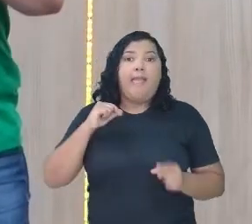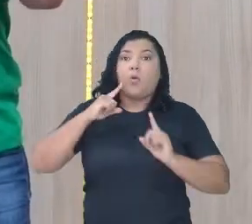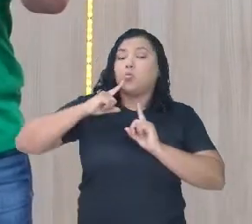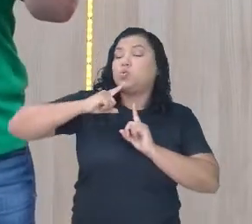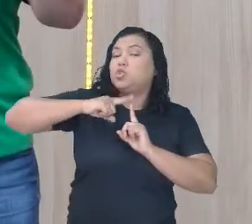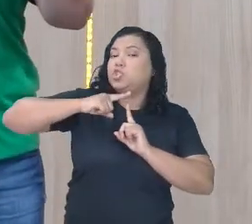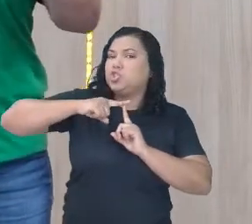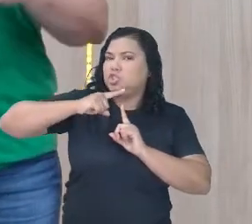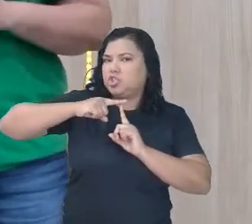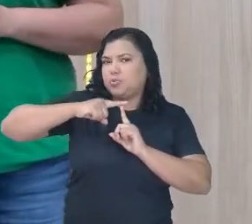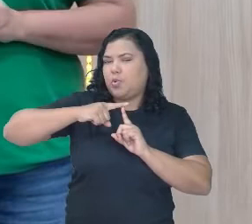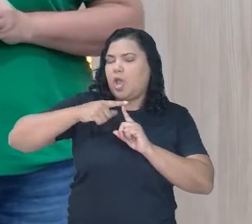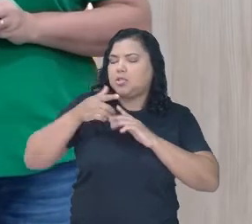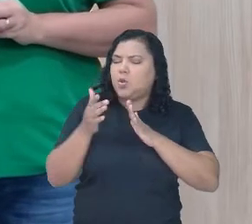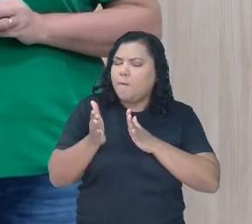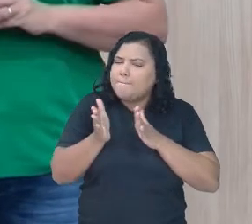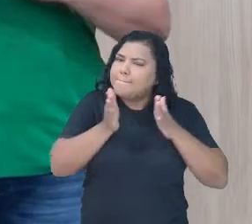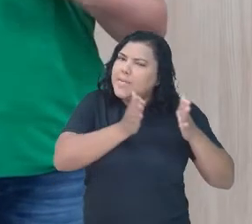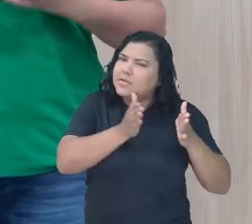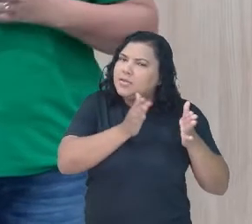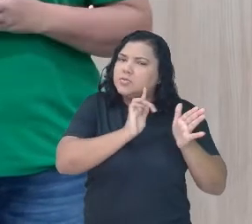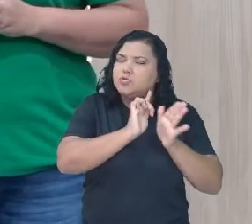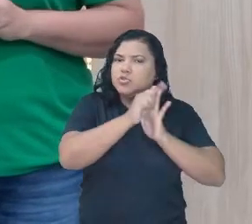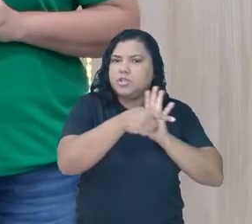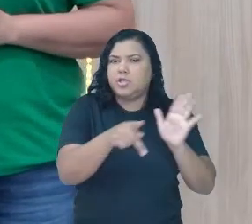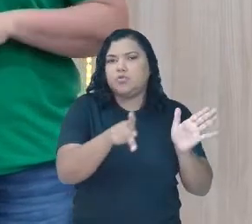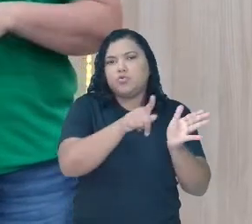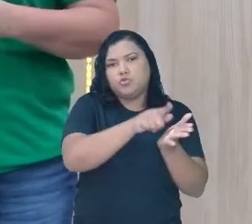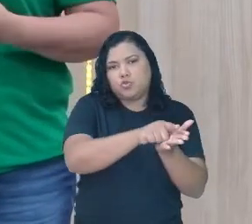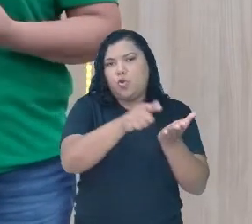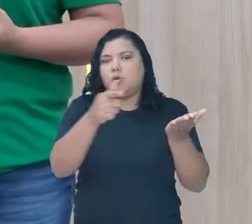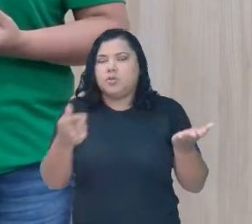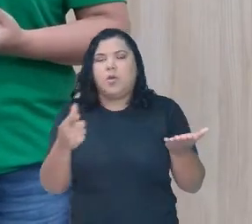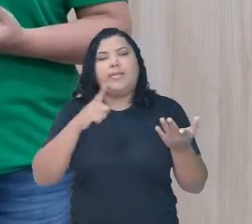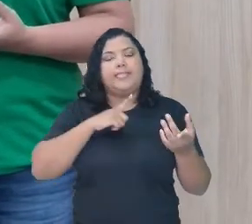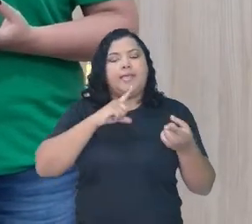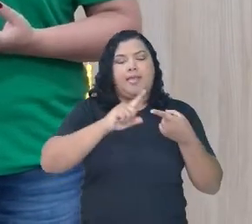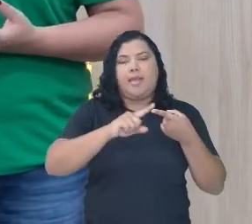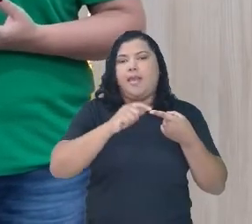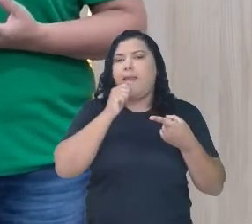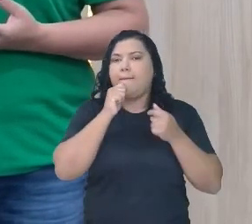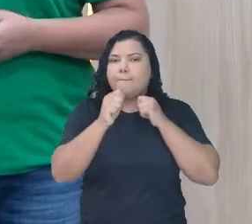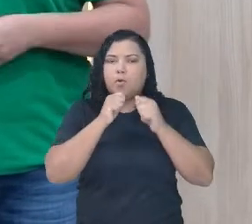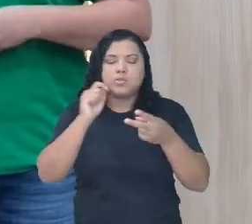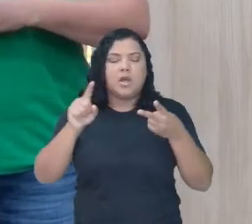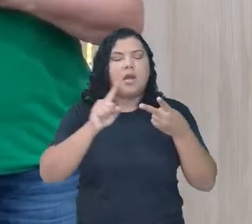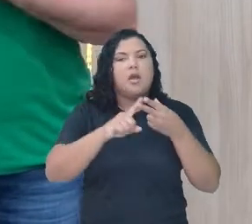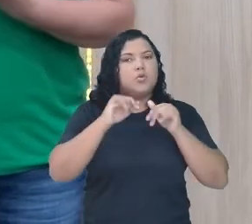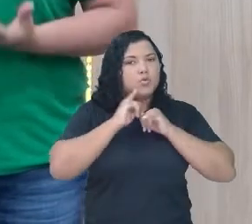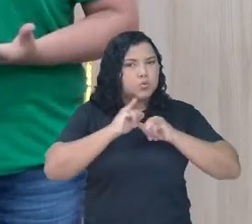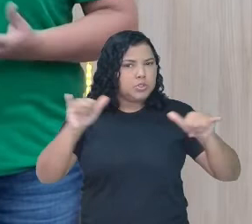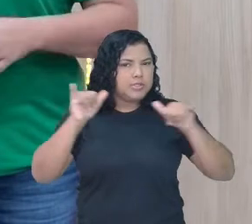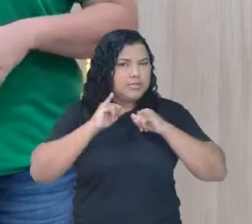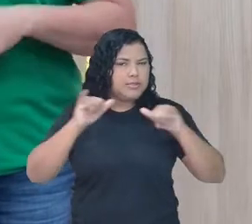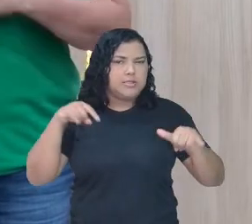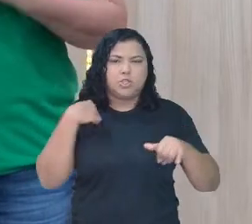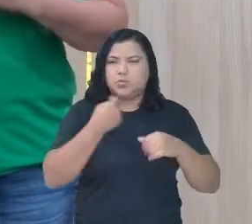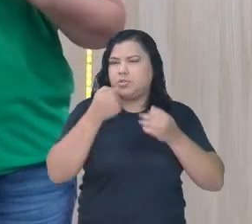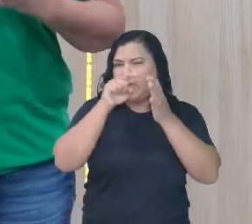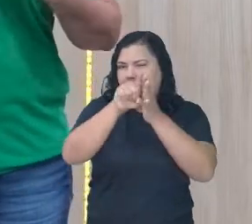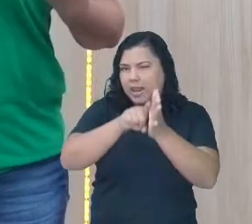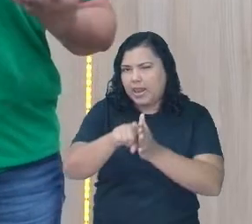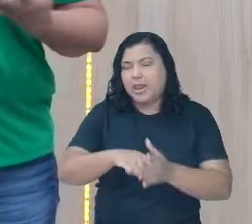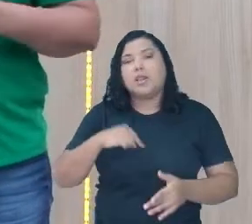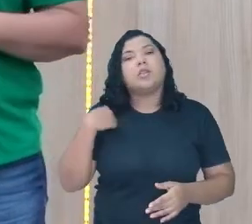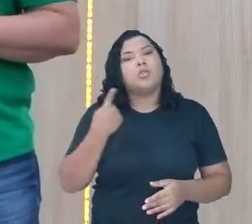uma parte do gênero jornal. Então, tem a reportagem, a notícia, que pode ser explorada, nós vamos